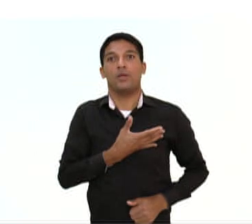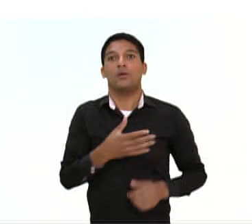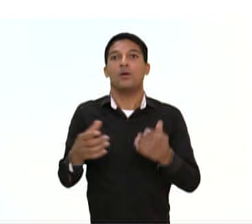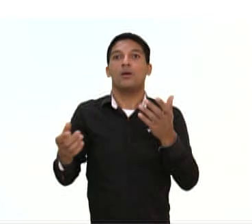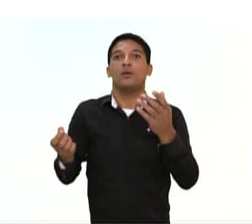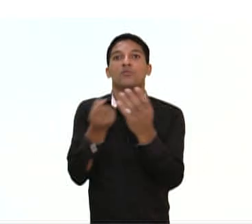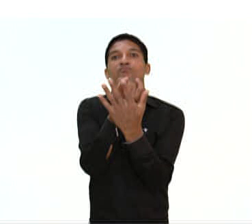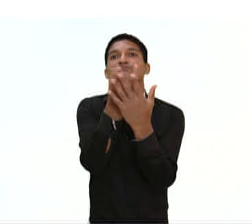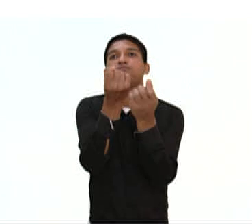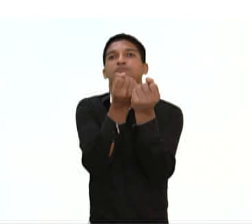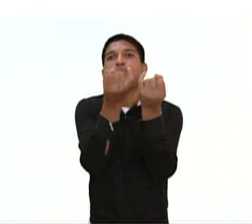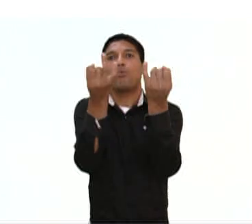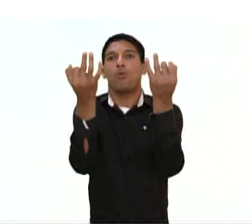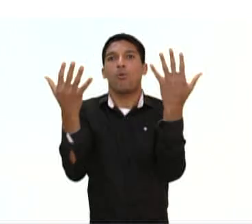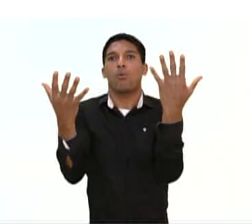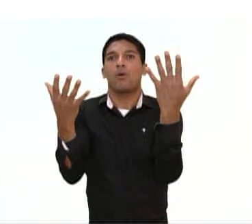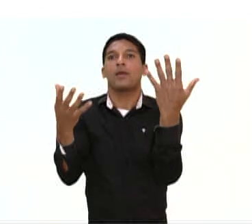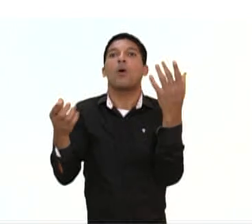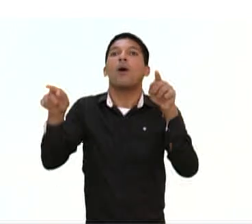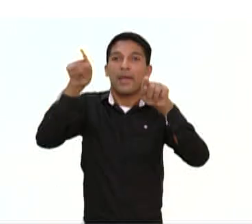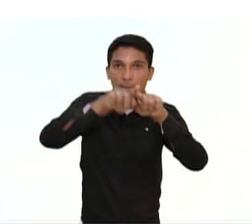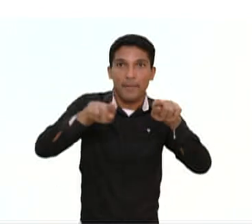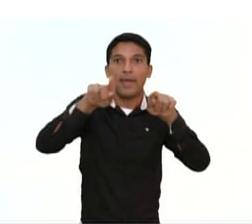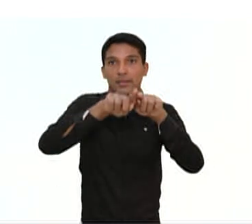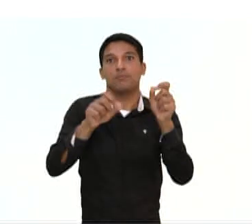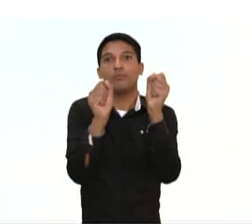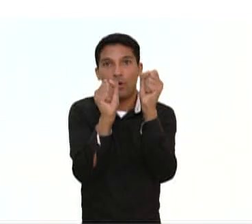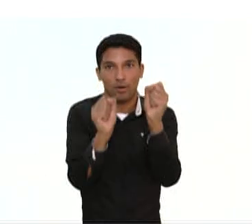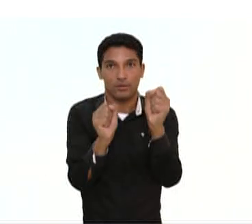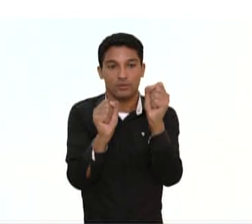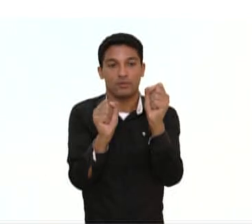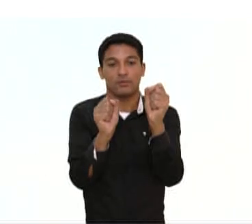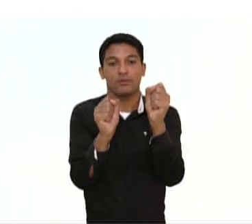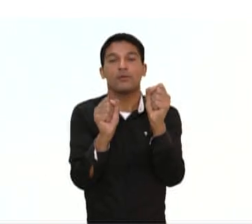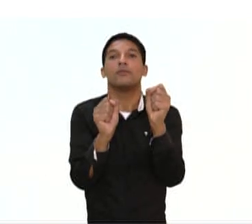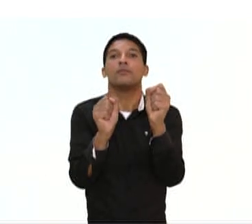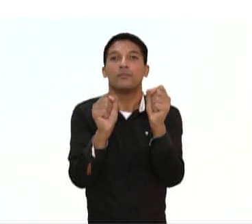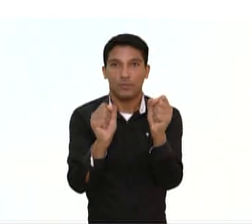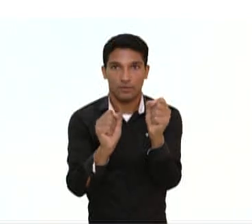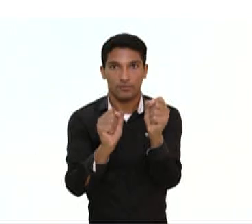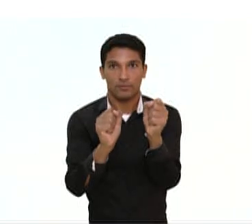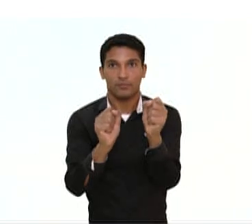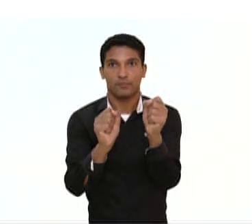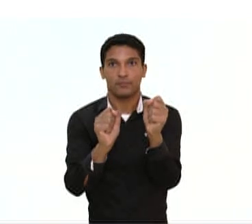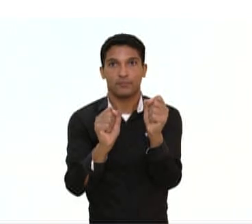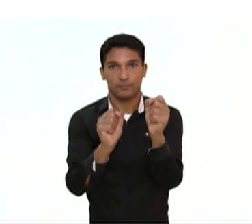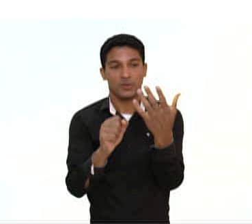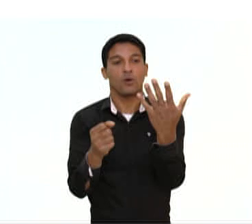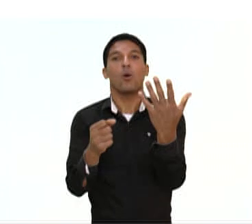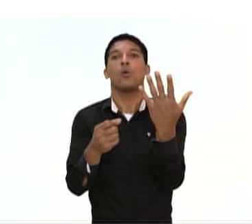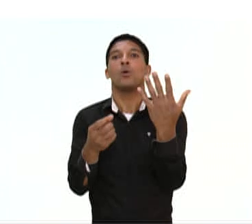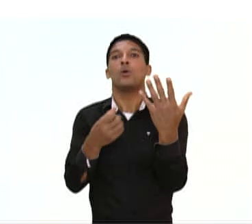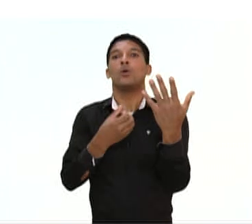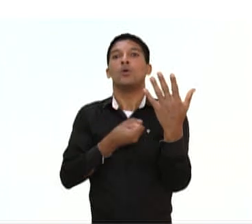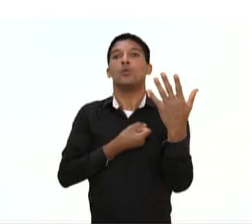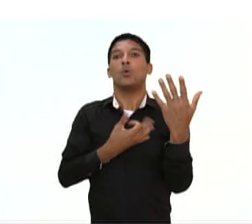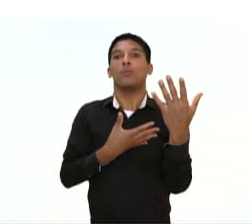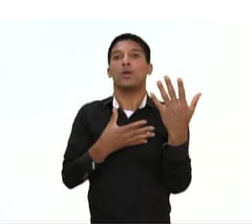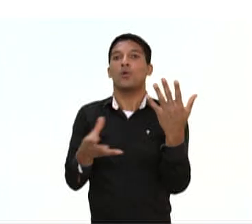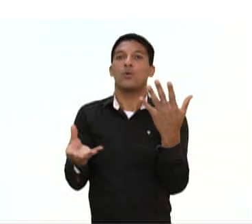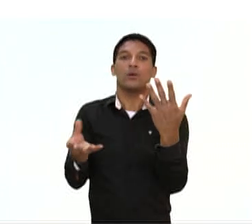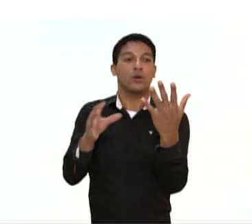permutação com repetição é muito semelhante à permutação simples que a gente viu na aula passada. Só que nesse caso,